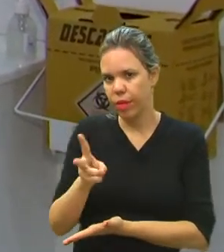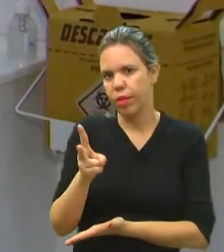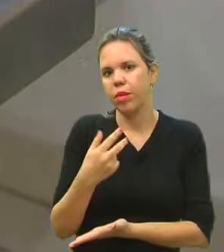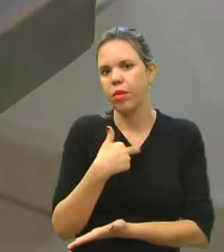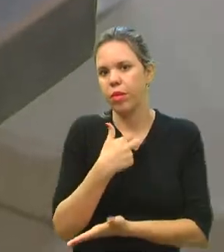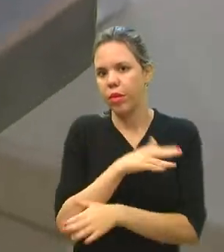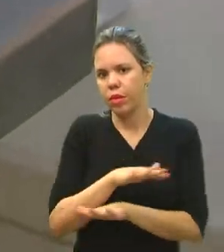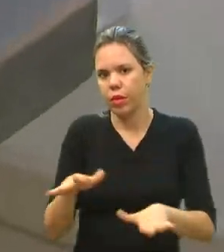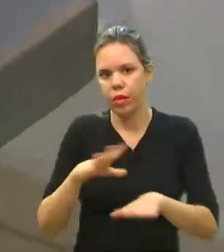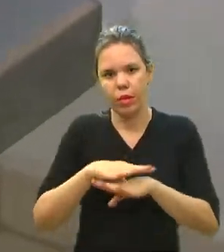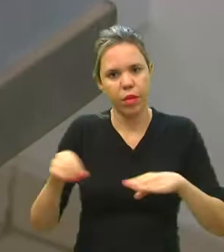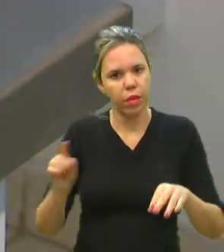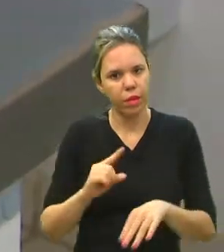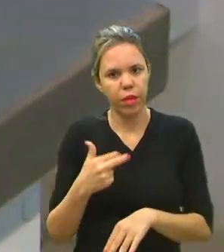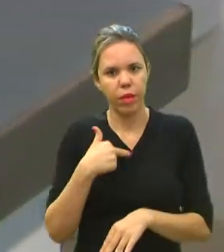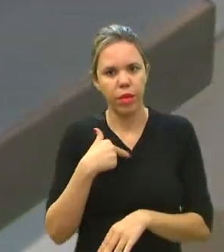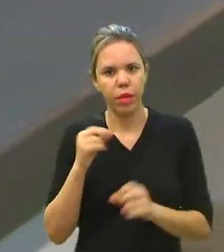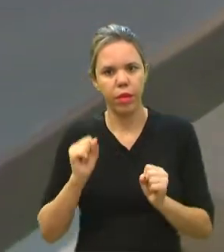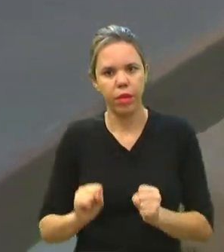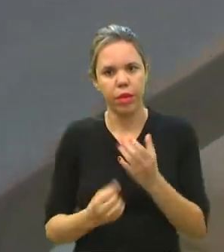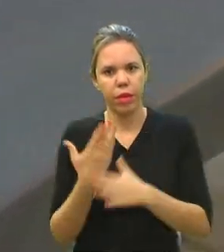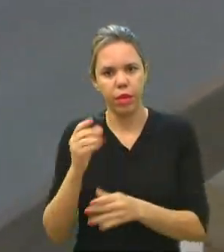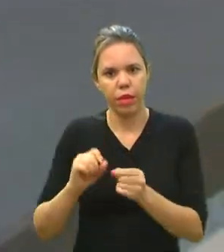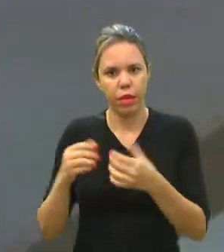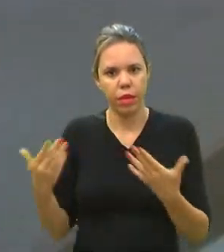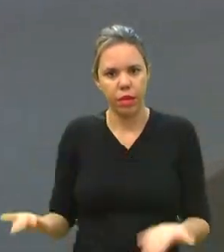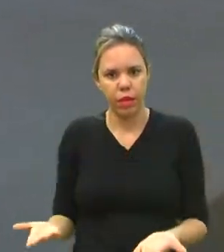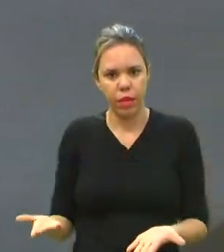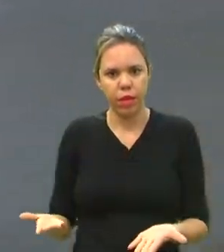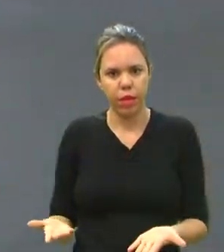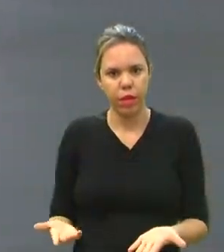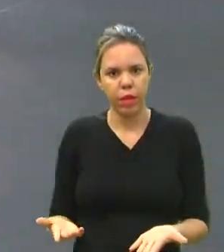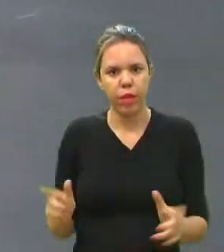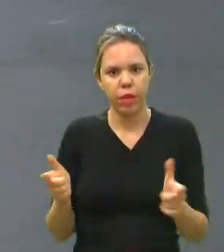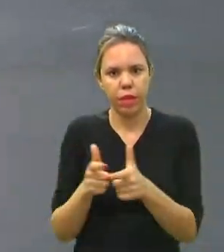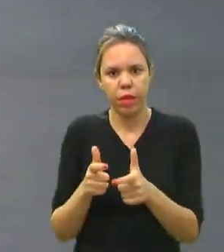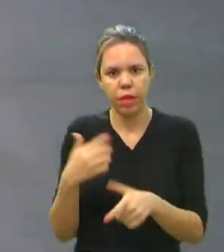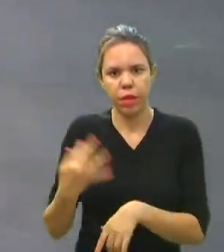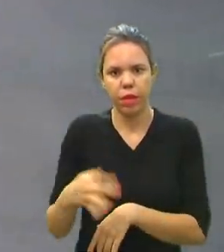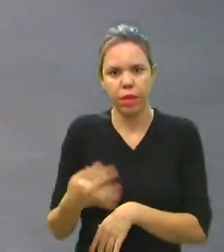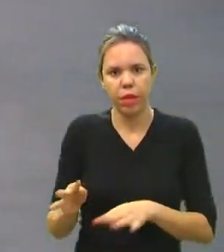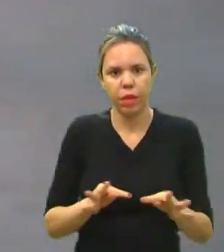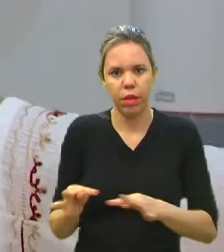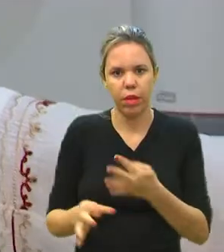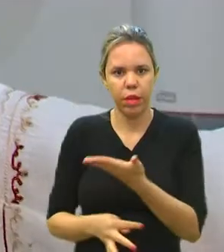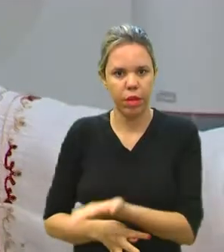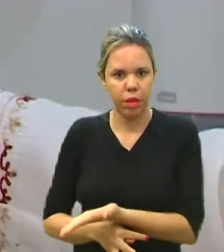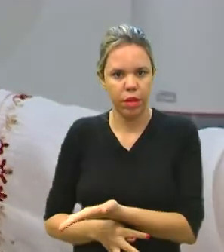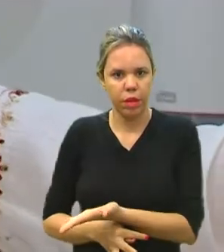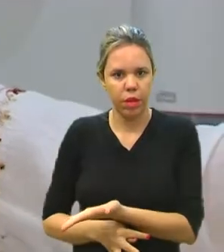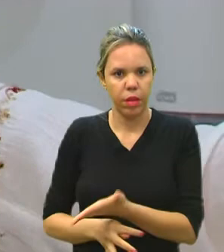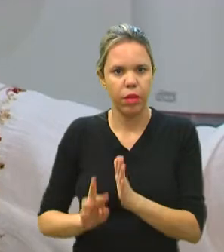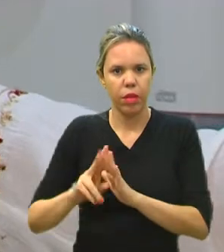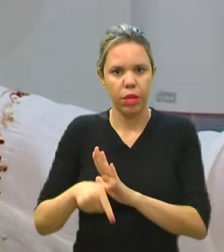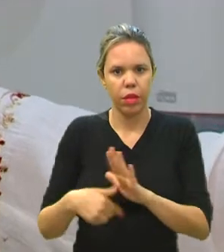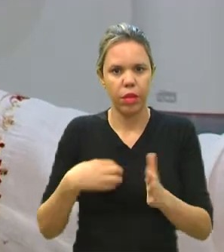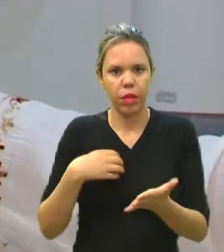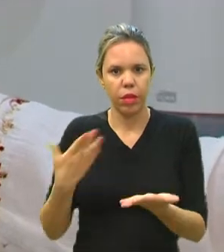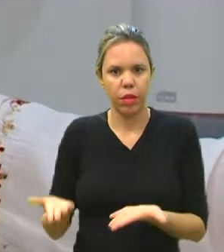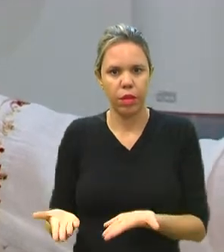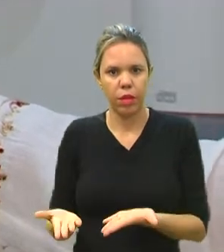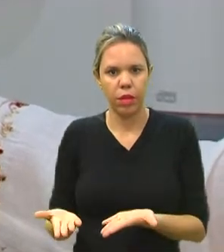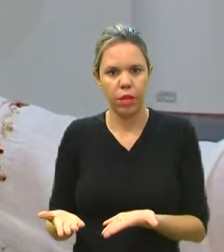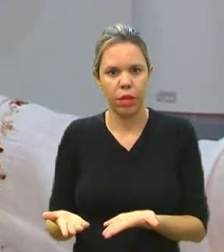animal. Sem possibilidade de cura, o que se pode fazer é amenizar a dor. O tratamento ele é o que a gente chama